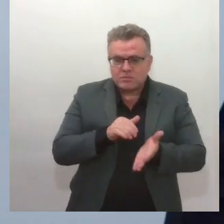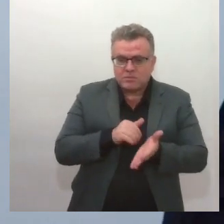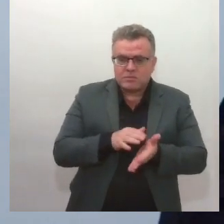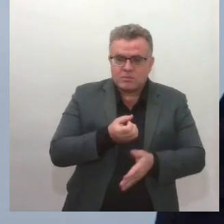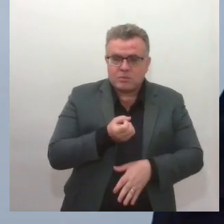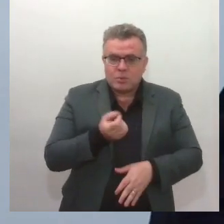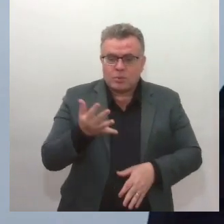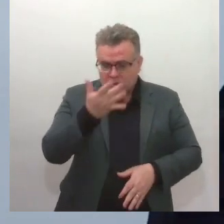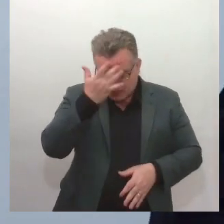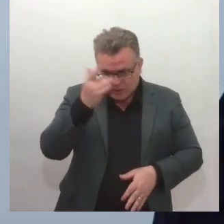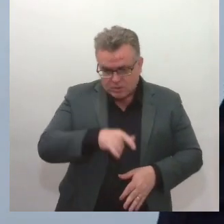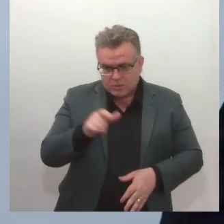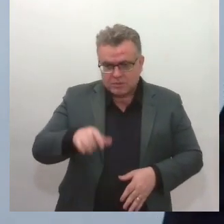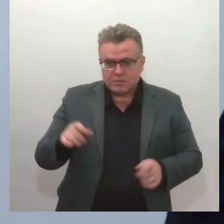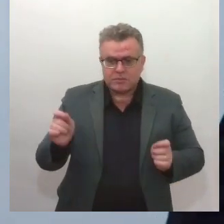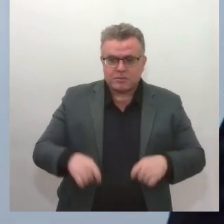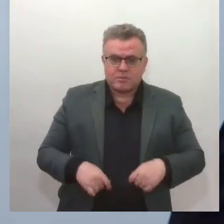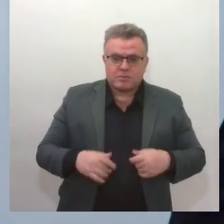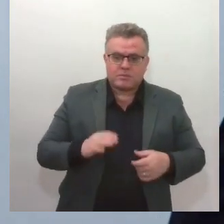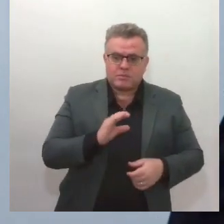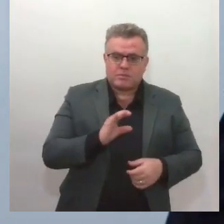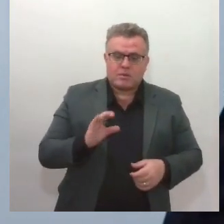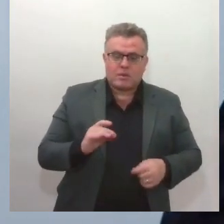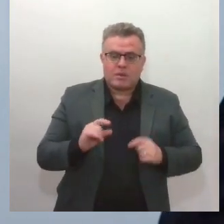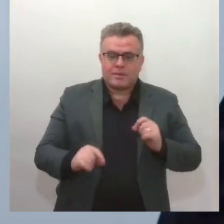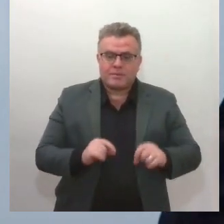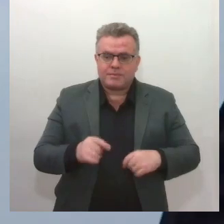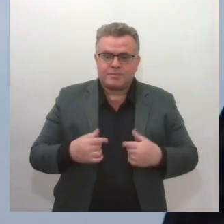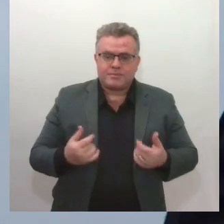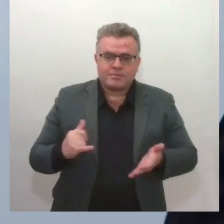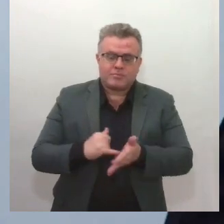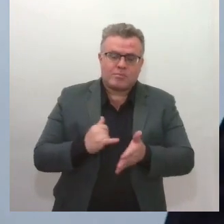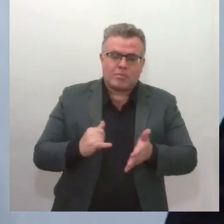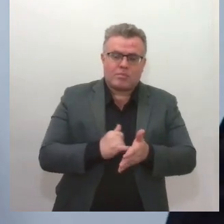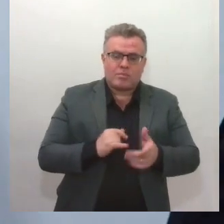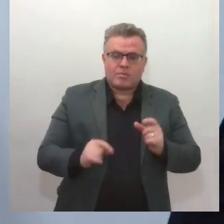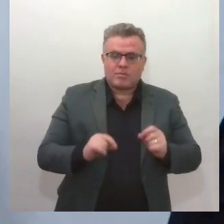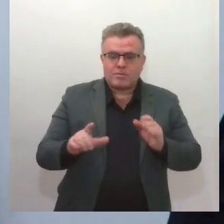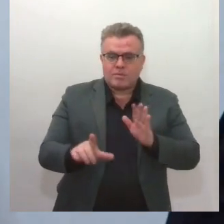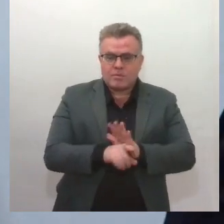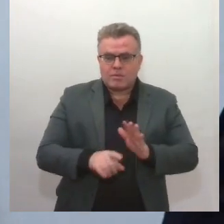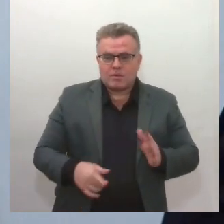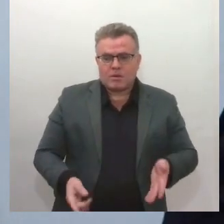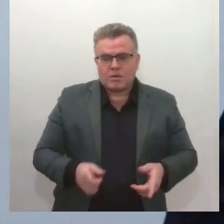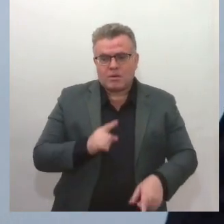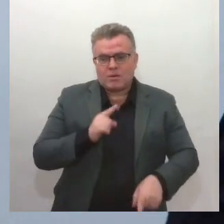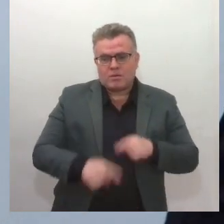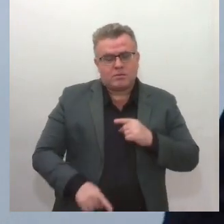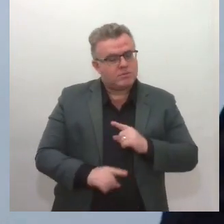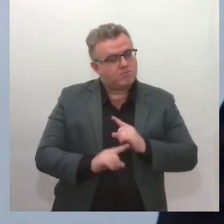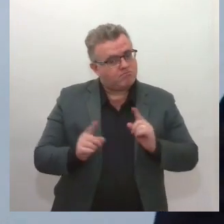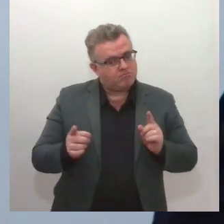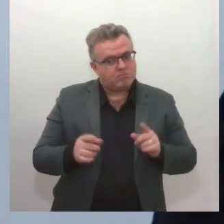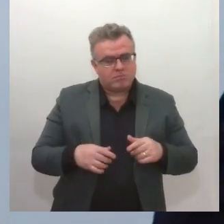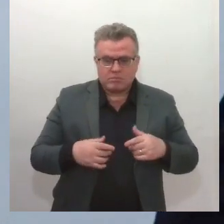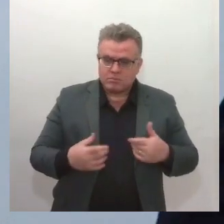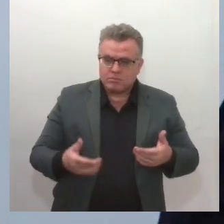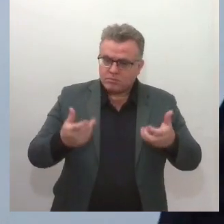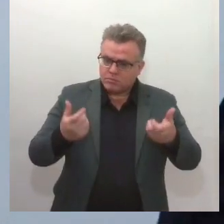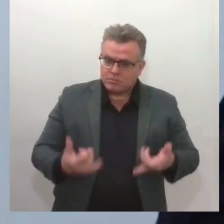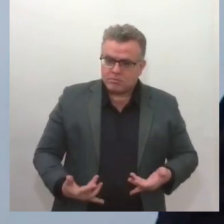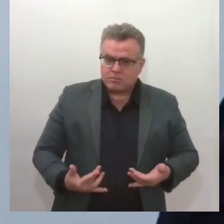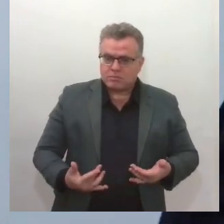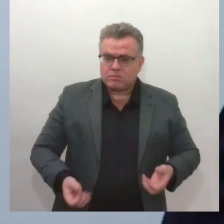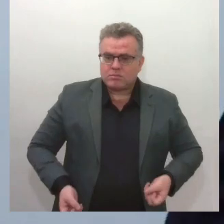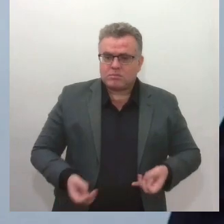cargos comissionados, mas de contratados que, pela lei, não pode acontecer. E eles alegam, eles fizeram um decreto de